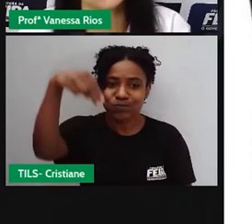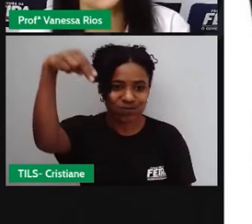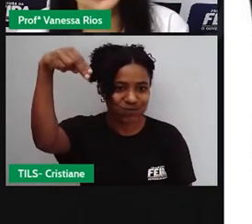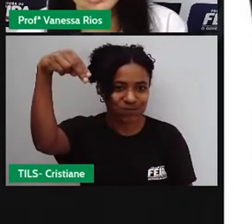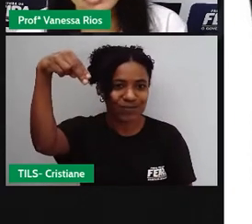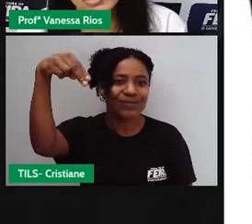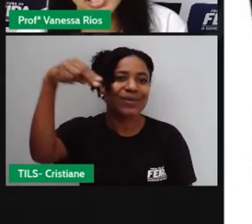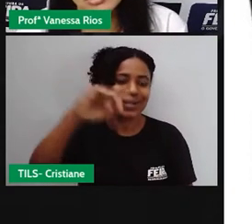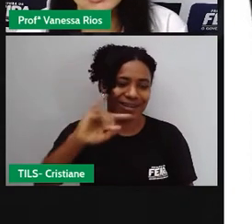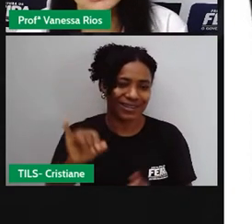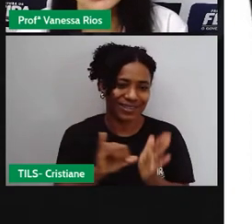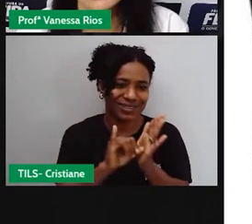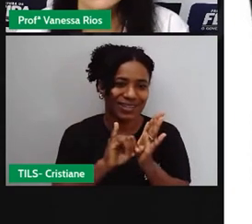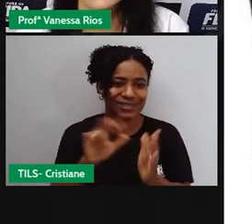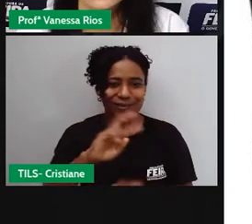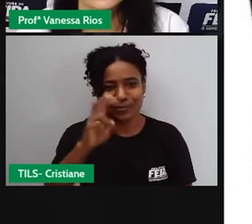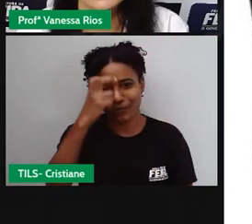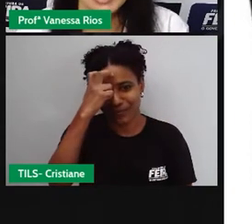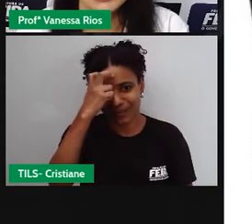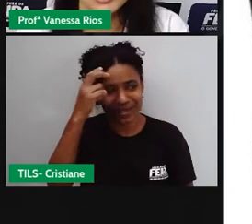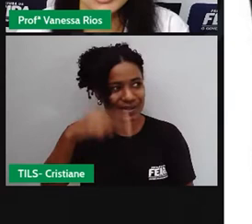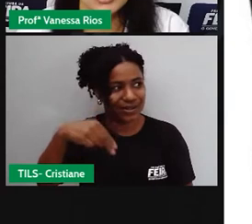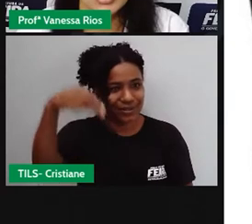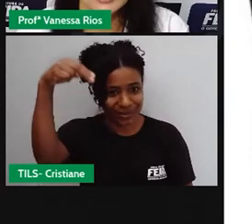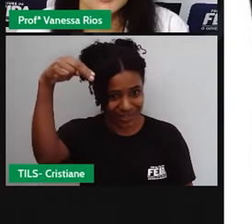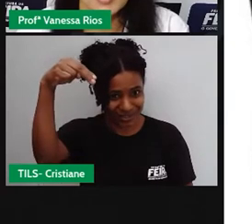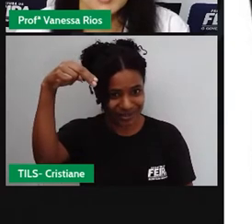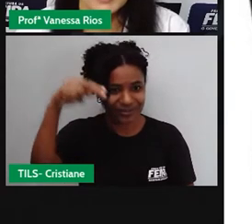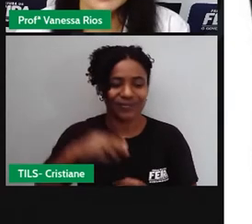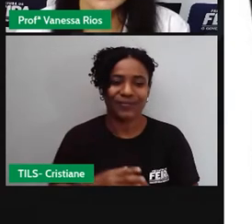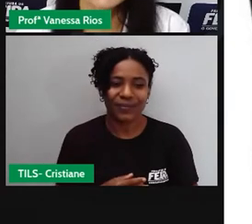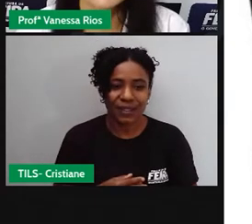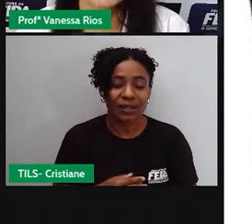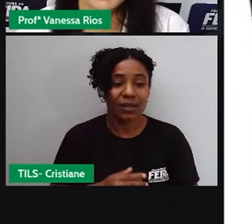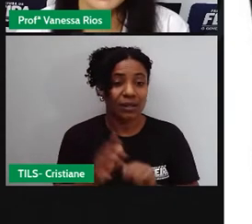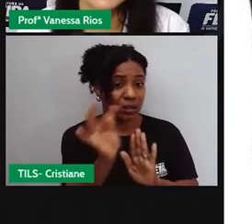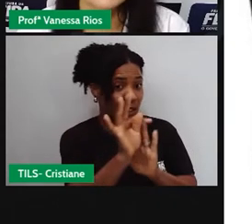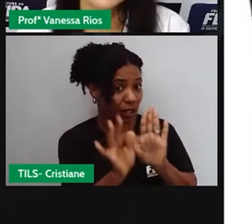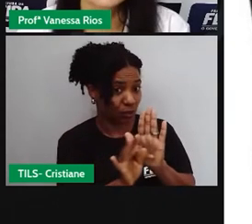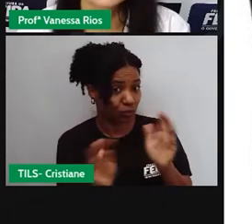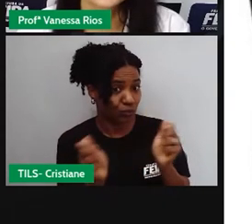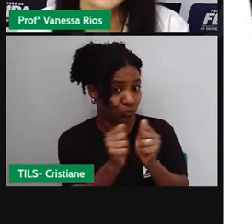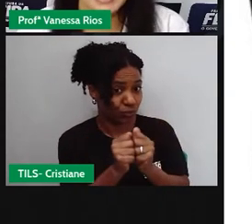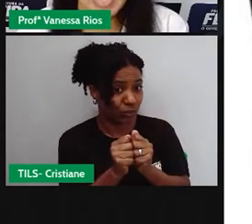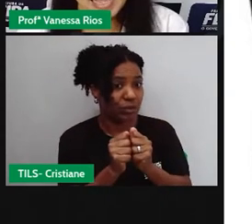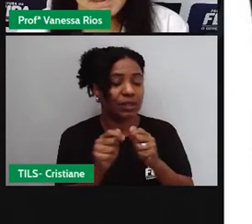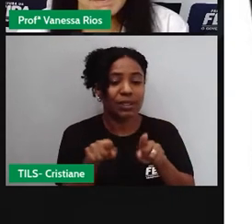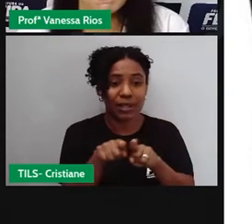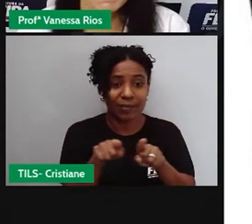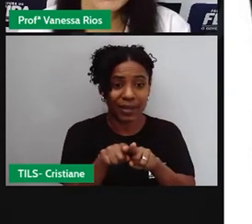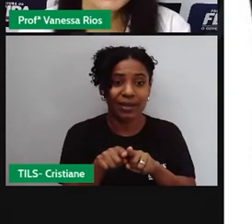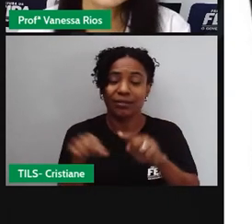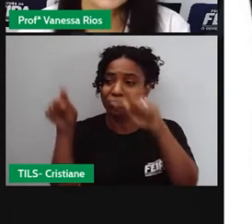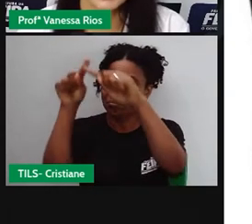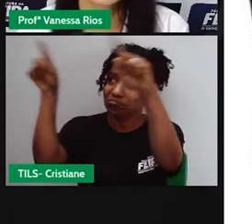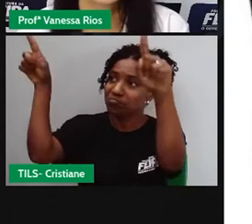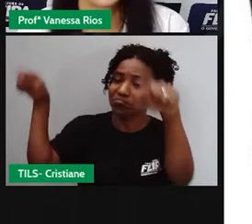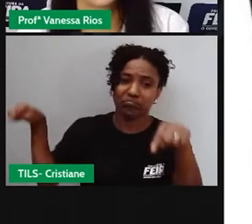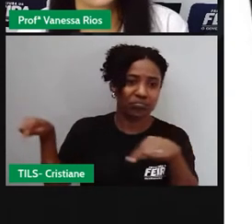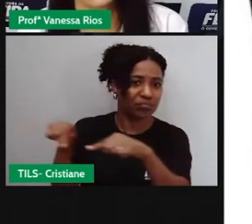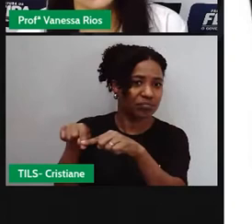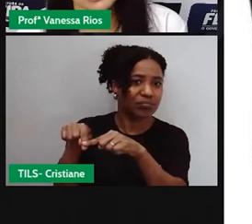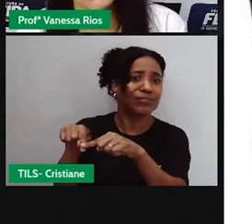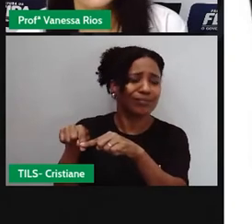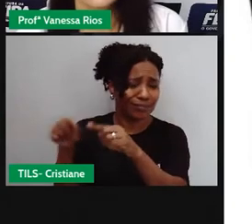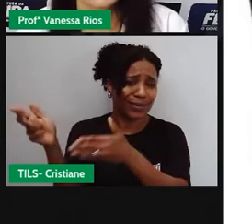só acompanhando os textos de literatura de cordel. Mas quando se fala em ilustrar uma literatura